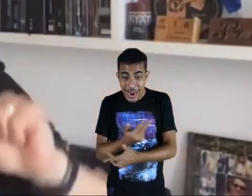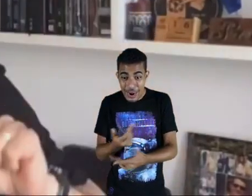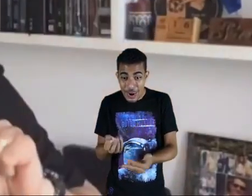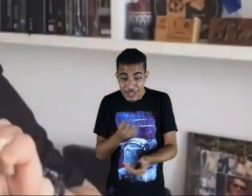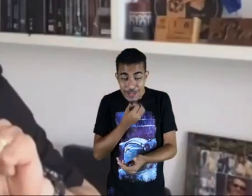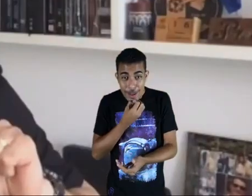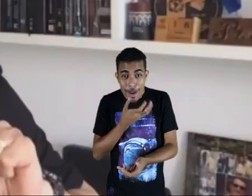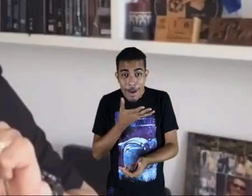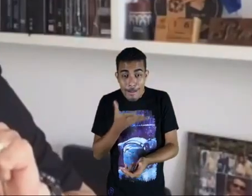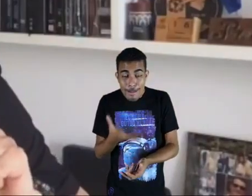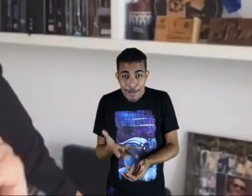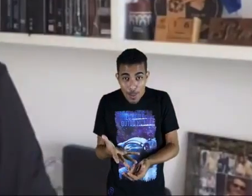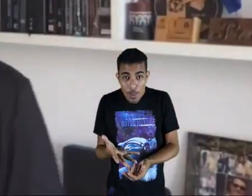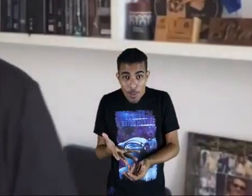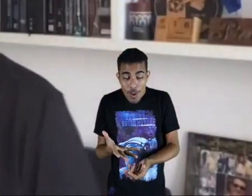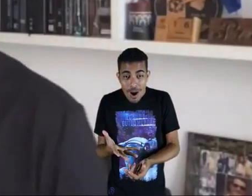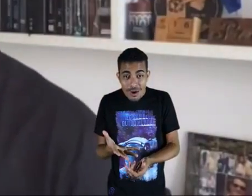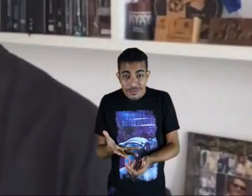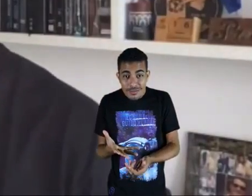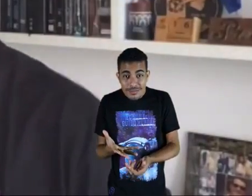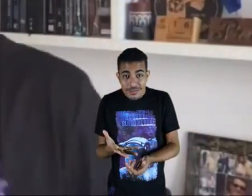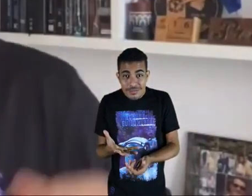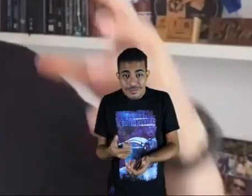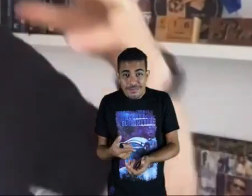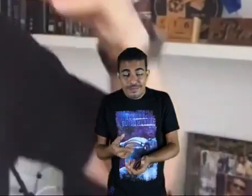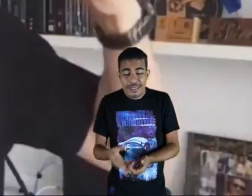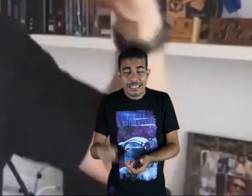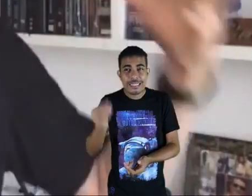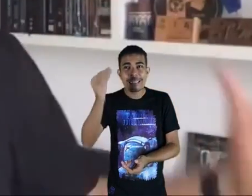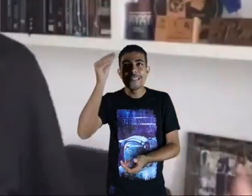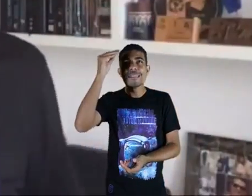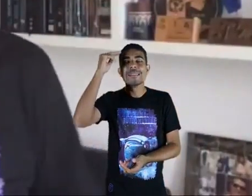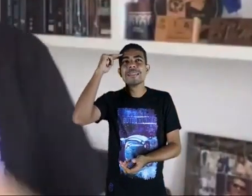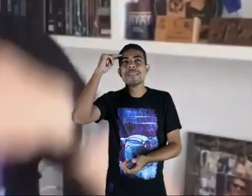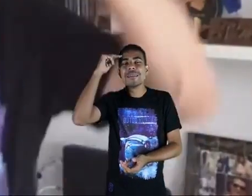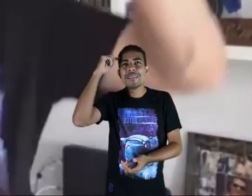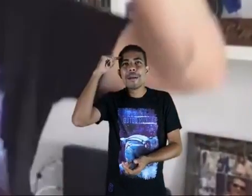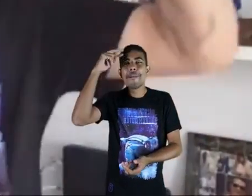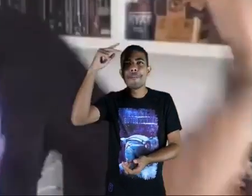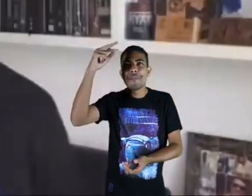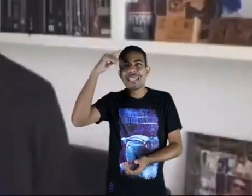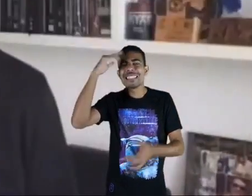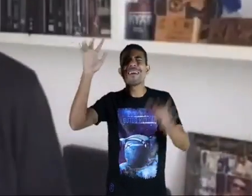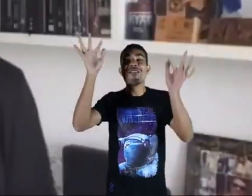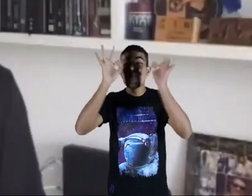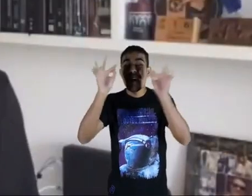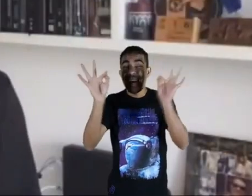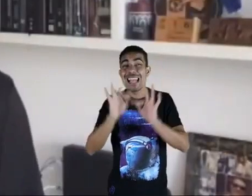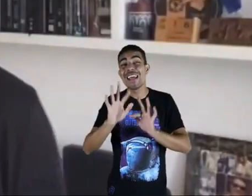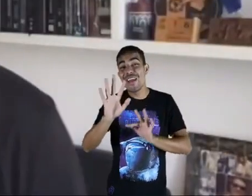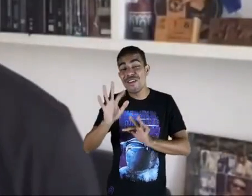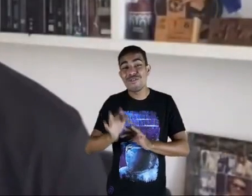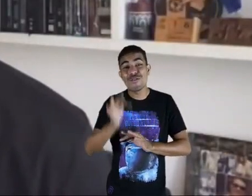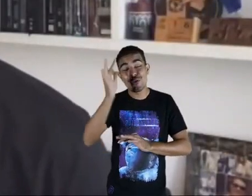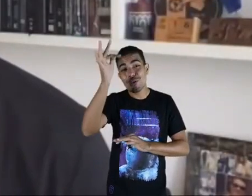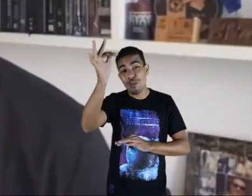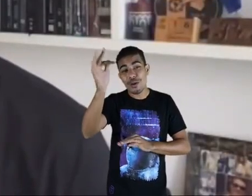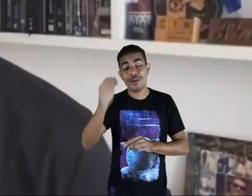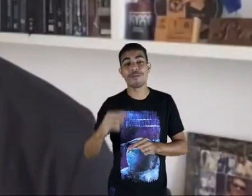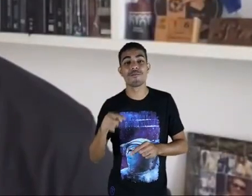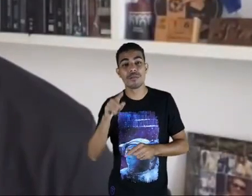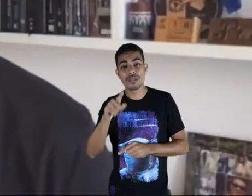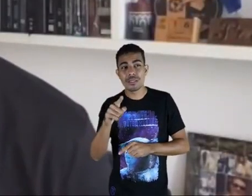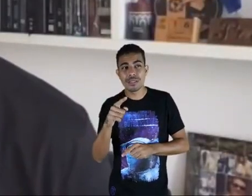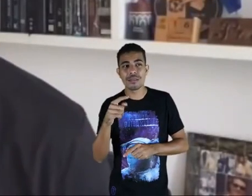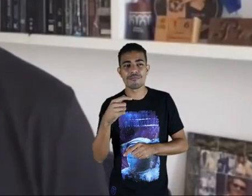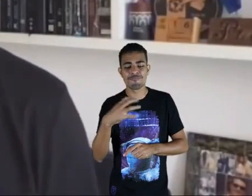boa deste mundo, você pensa que foi feliz e vai ser feliz, você começa a